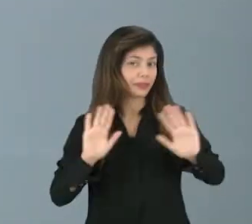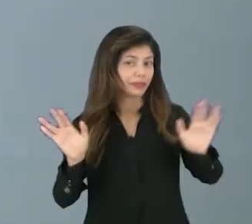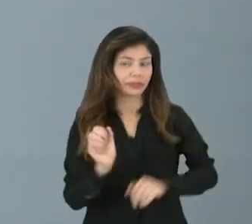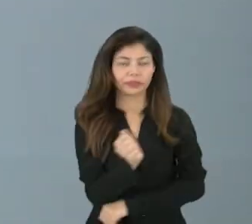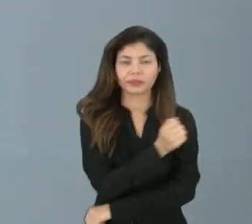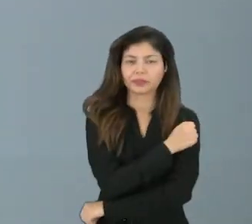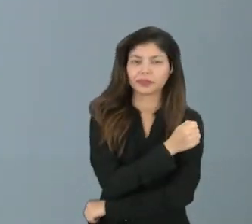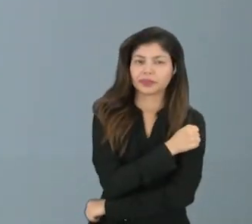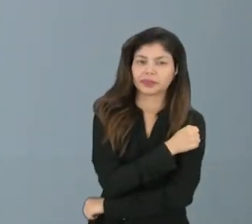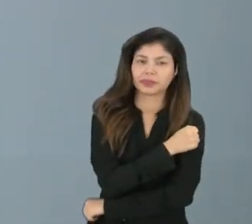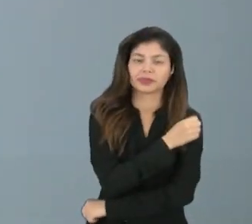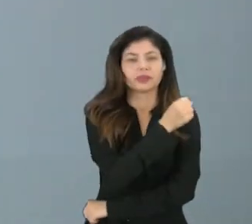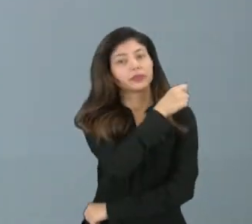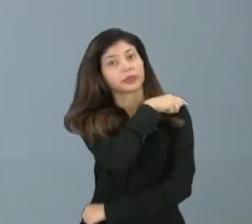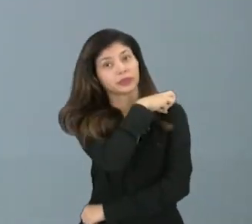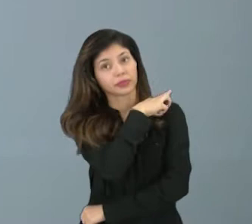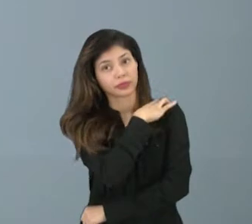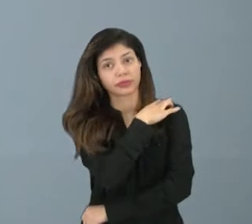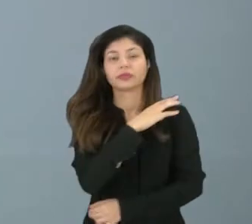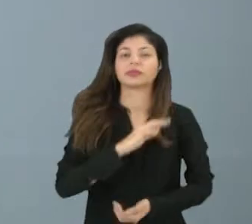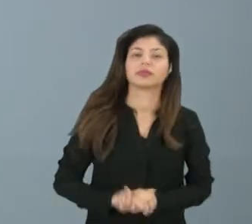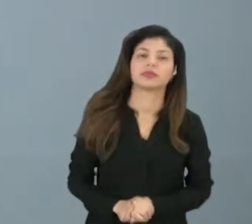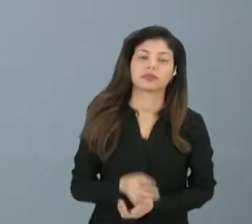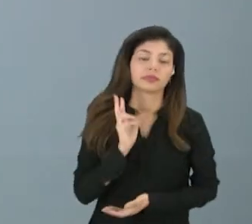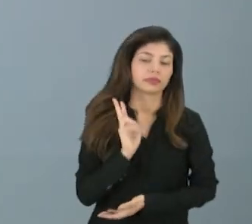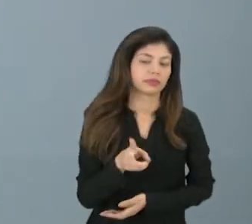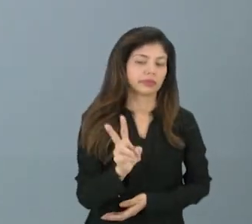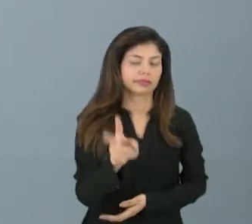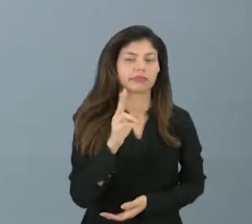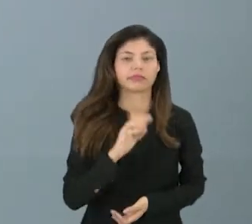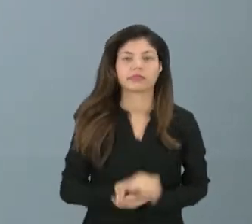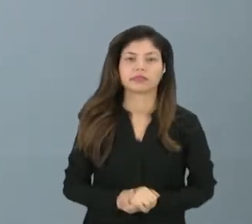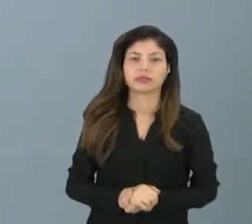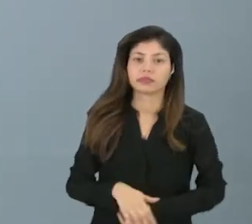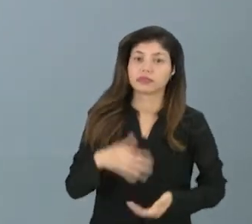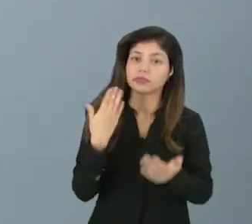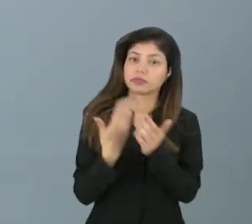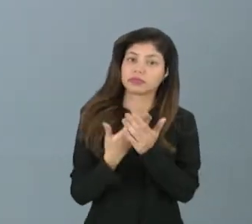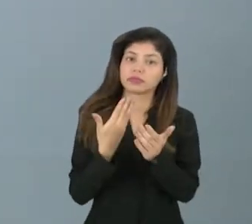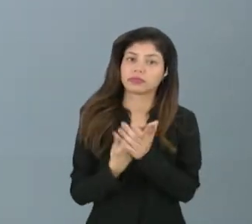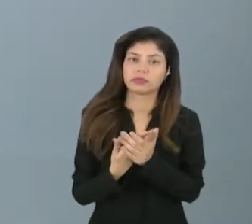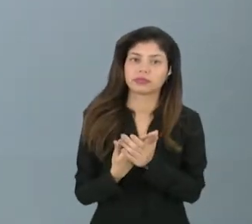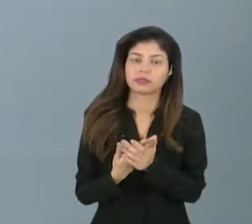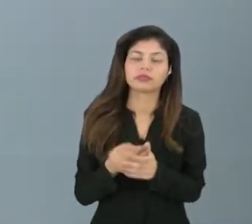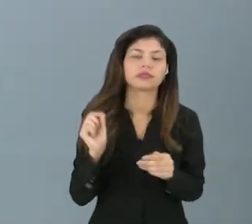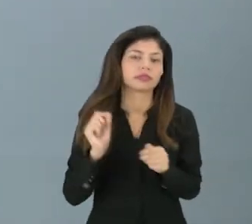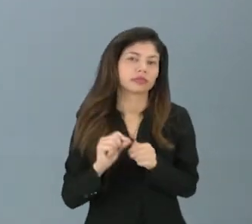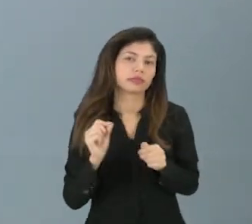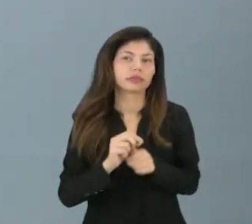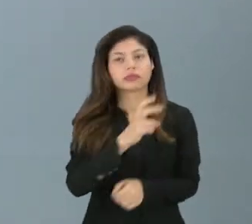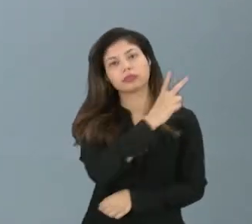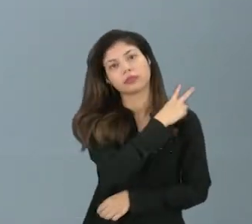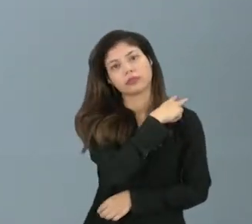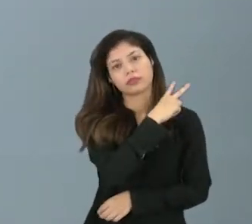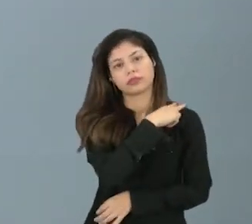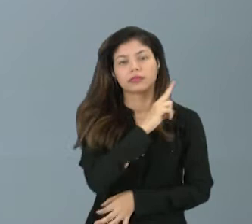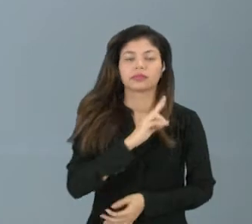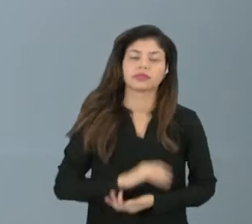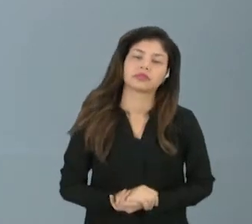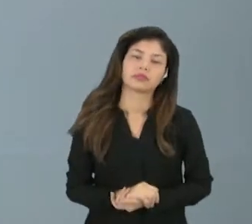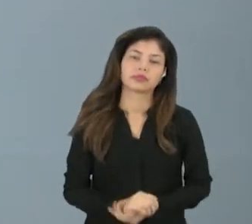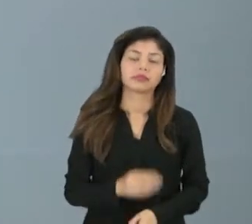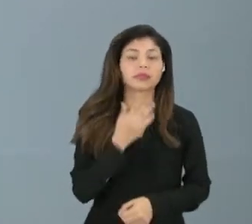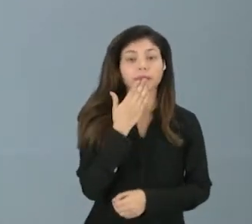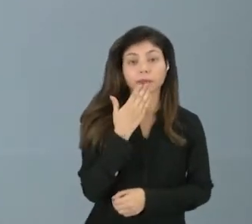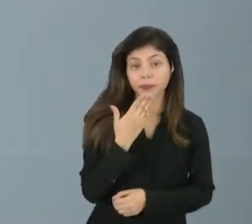Olá, aluno do ensino médio, vamos dar continuidade aí às aulas que nós estamos fazendo do segundo ano, tá? Peço